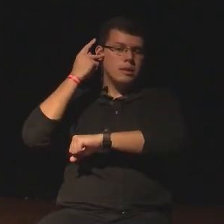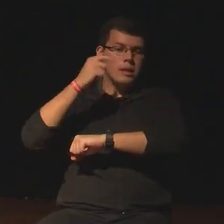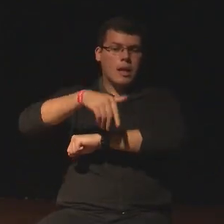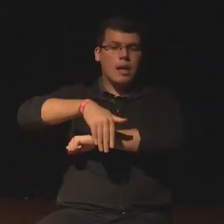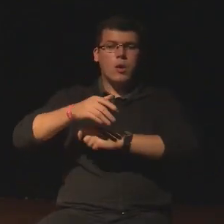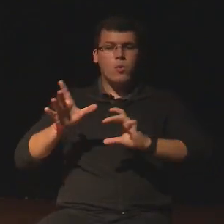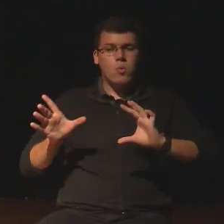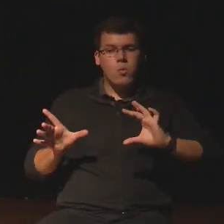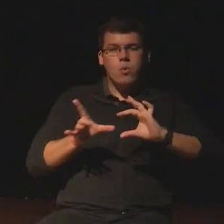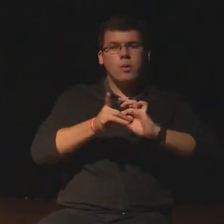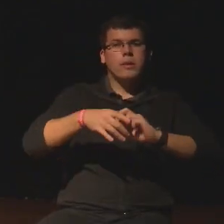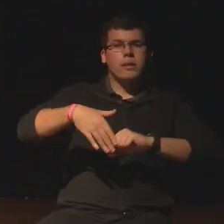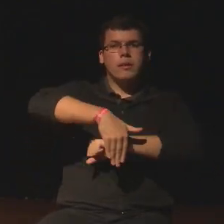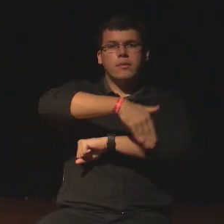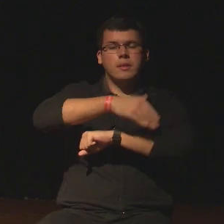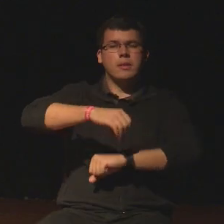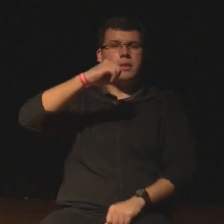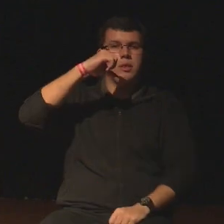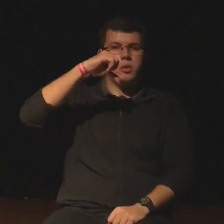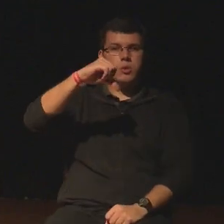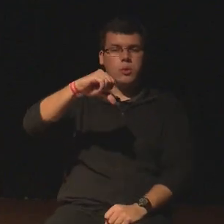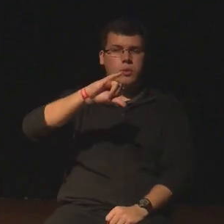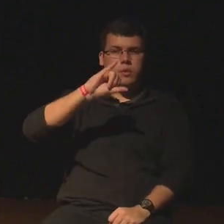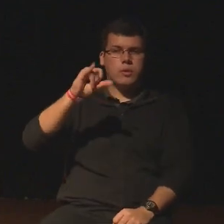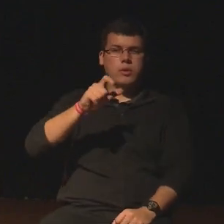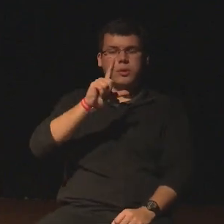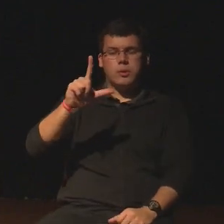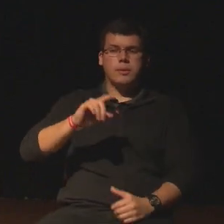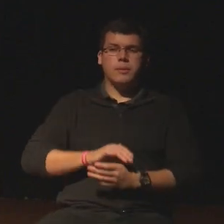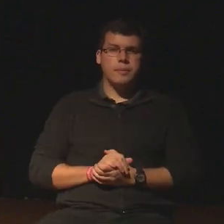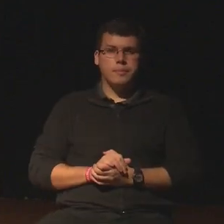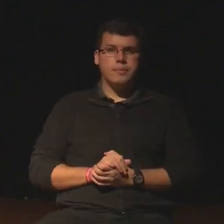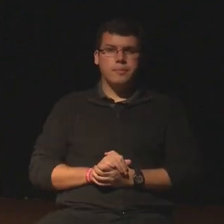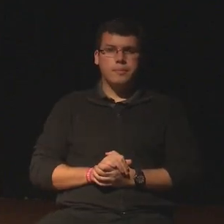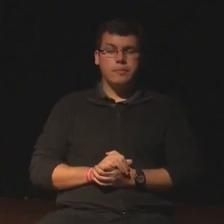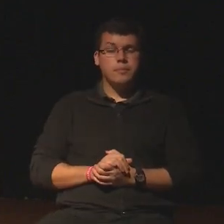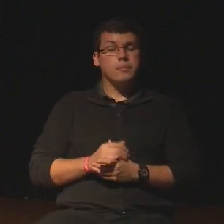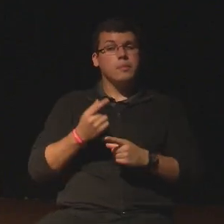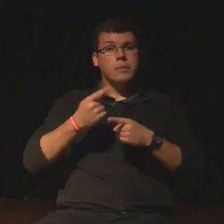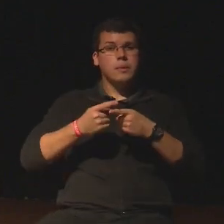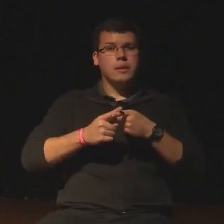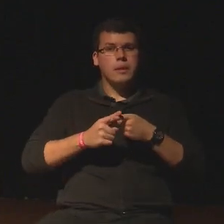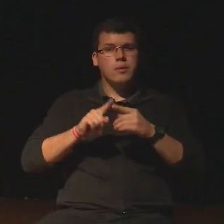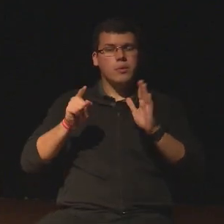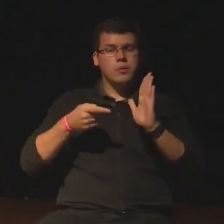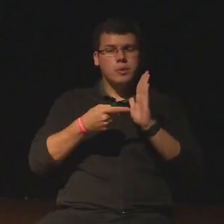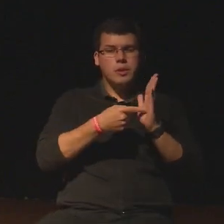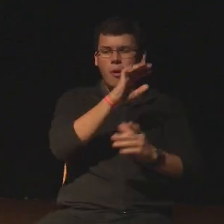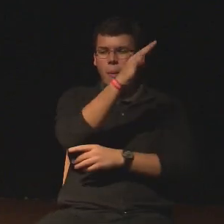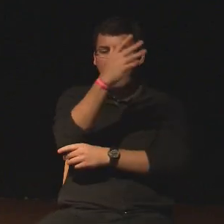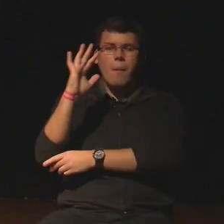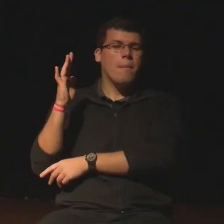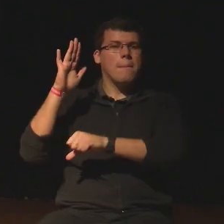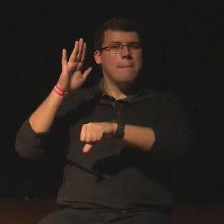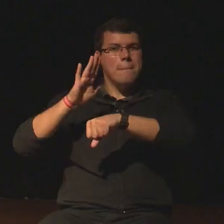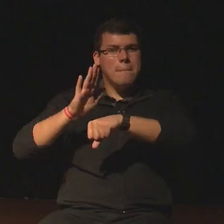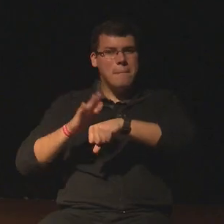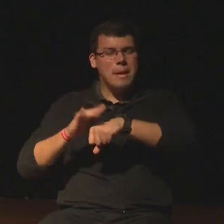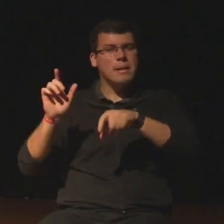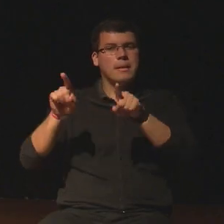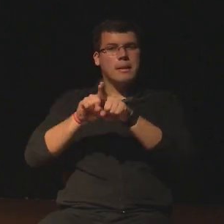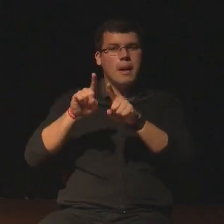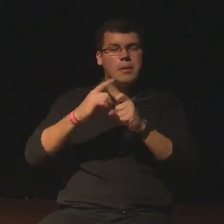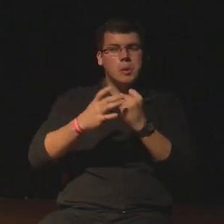criação de um espaço mais acessível, arborizado, seguro e voltado à convivência das pessoas, com melhorias na